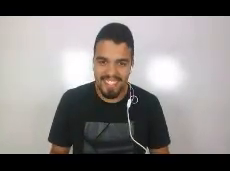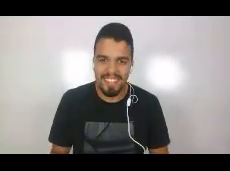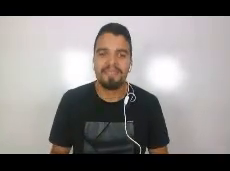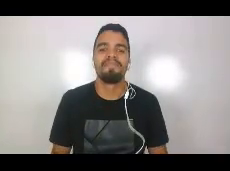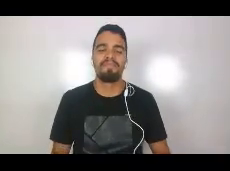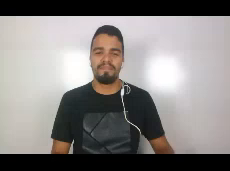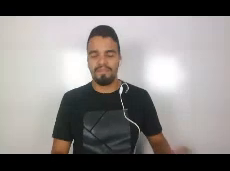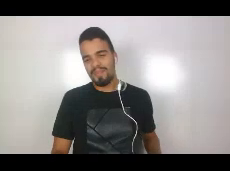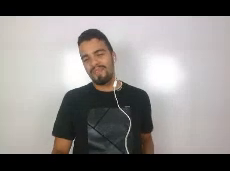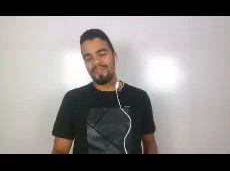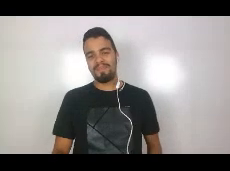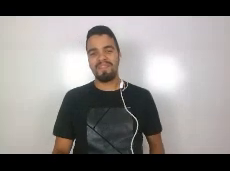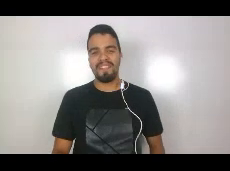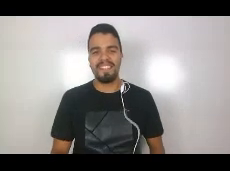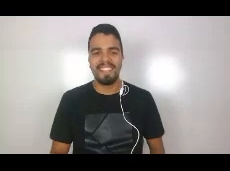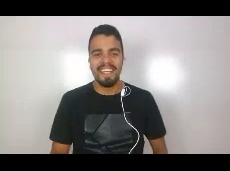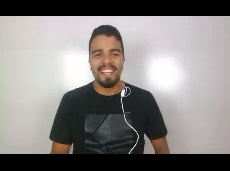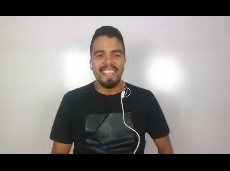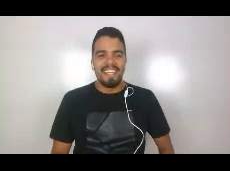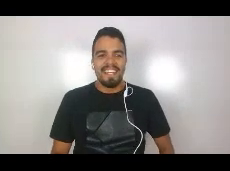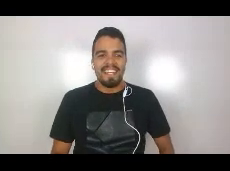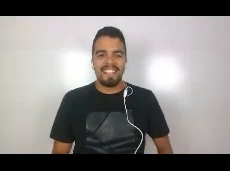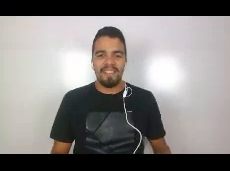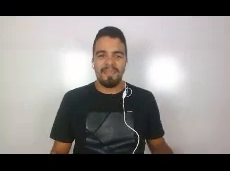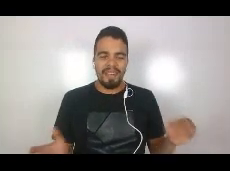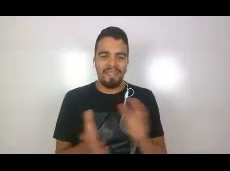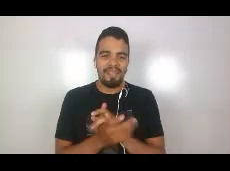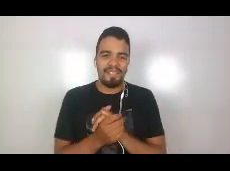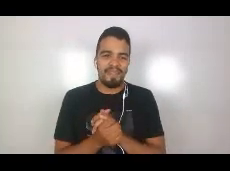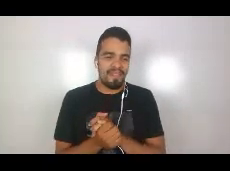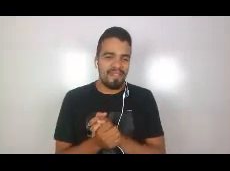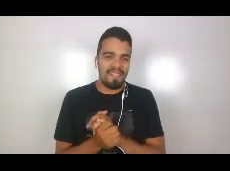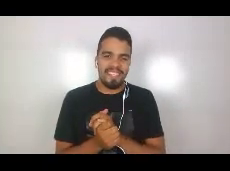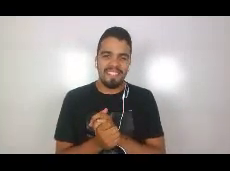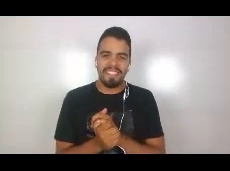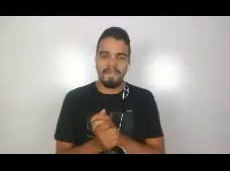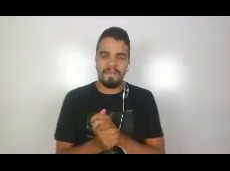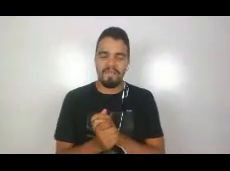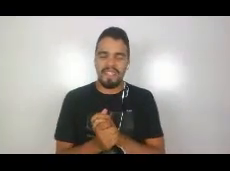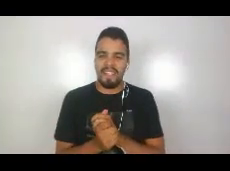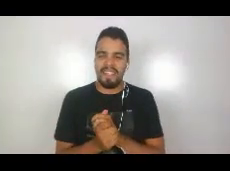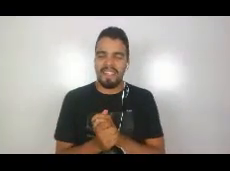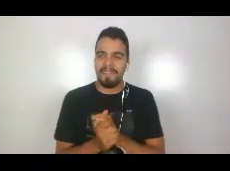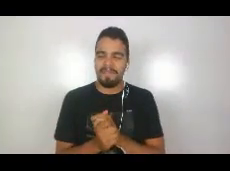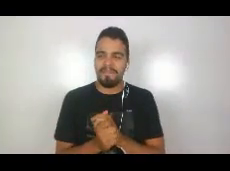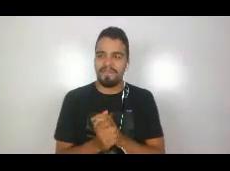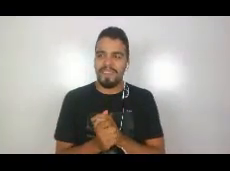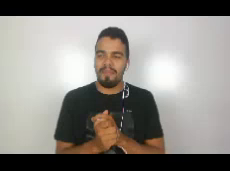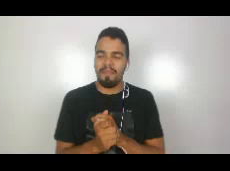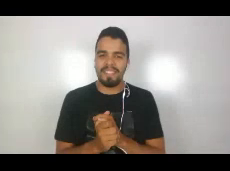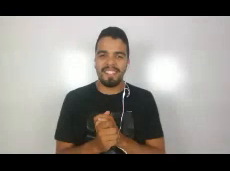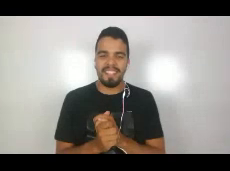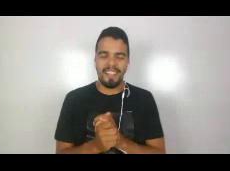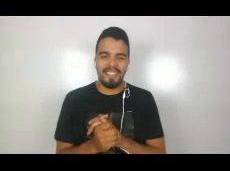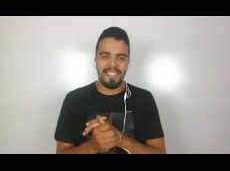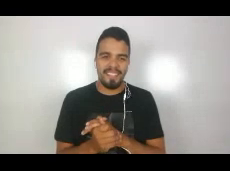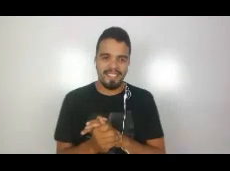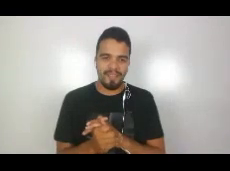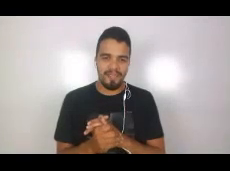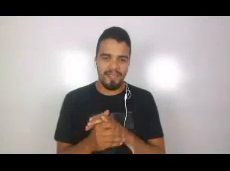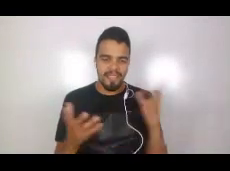Sim, sim, agora tá. Pronto, perfeito. Então, boa noite mais uma vez. É um prazer